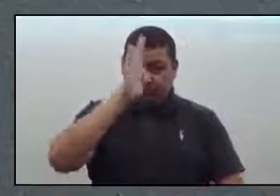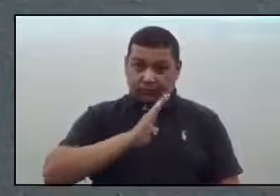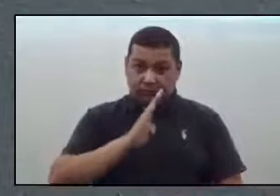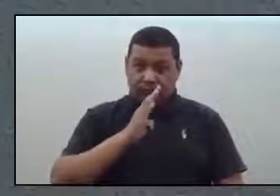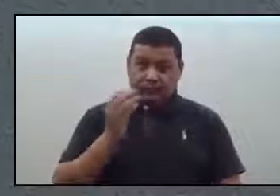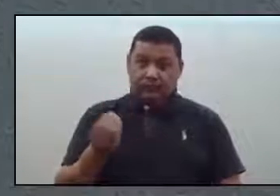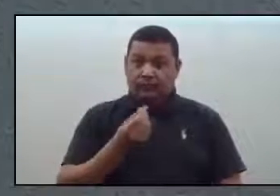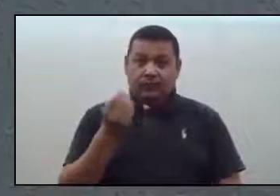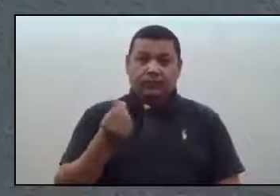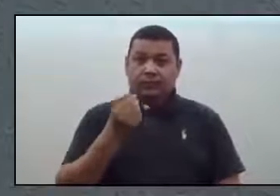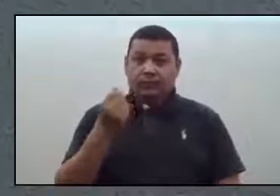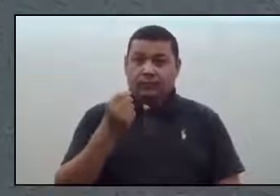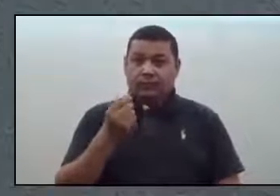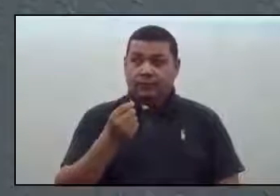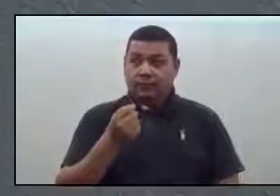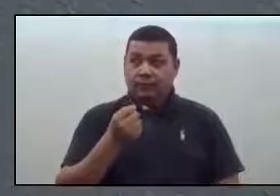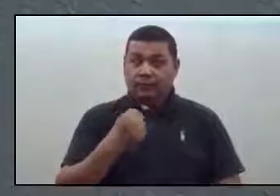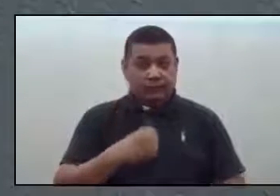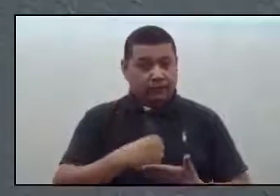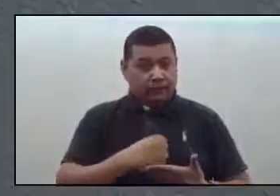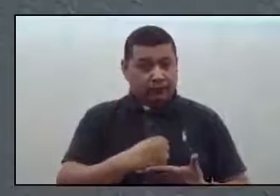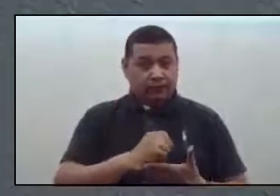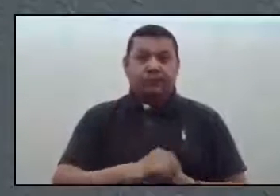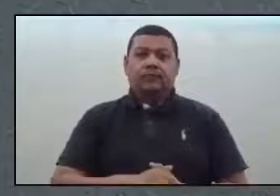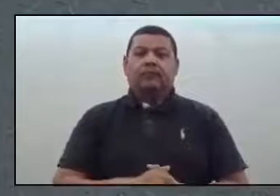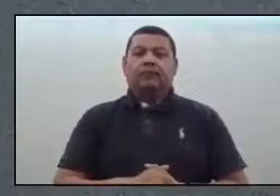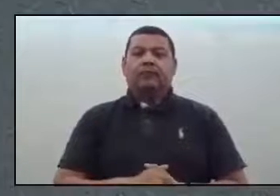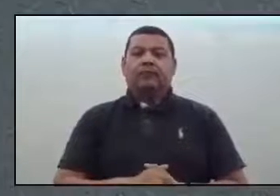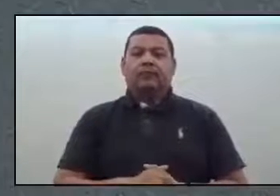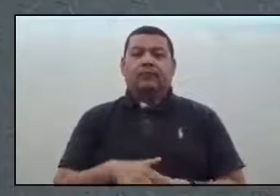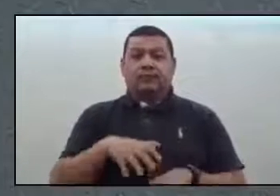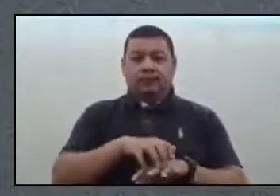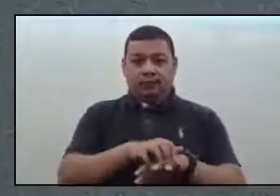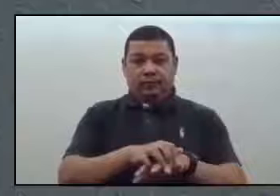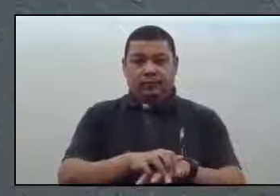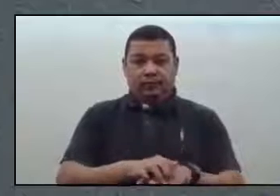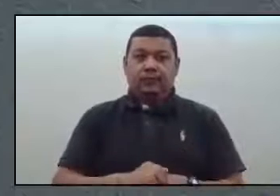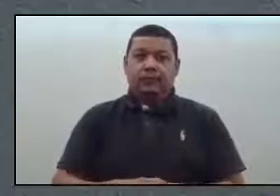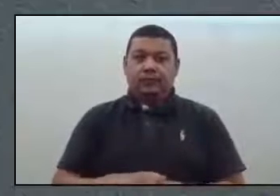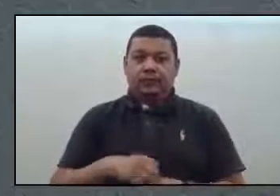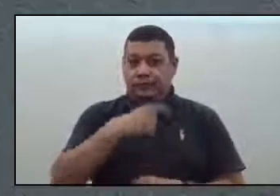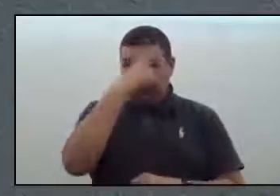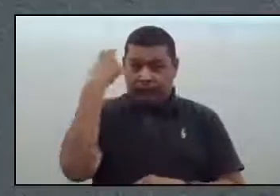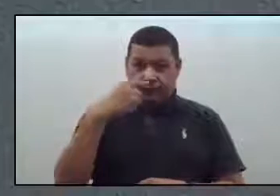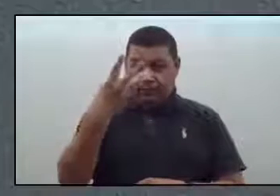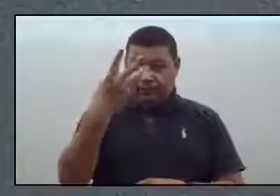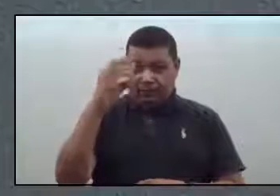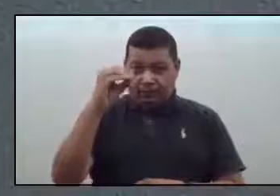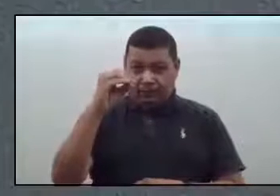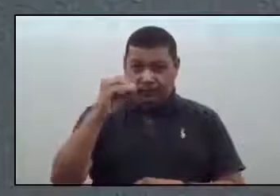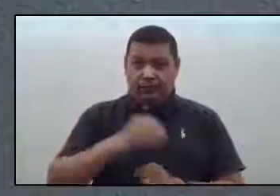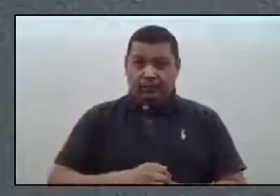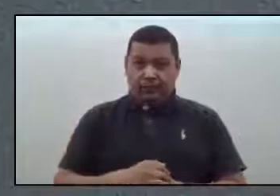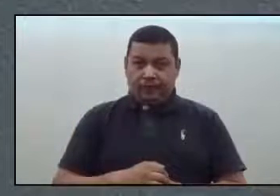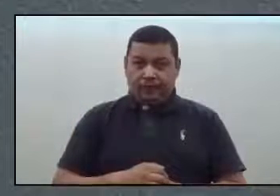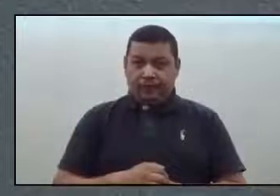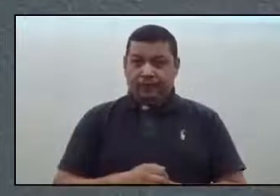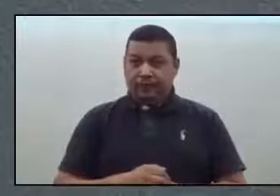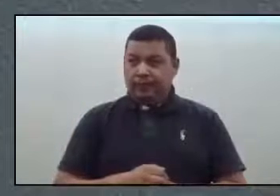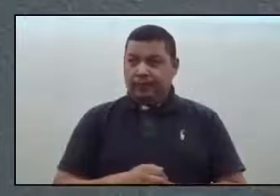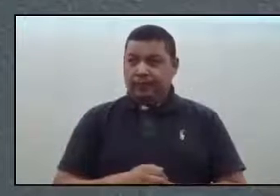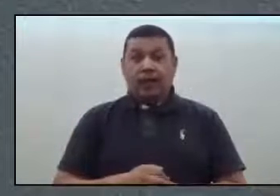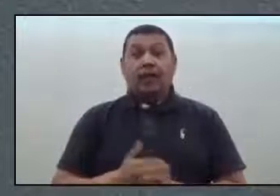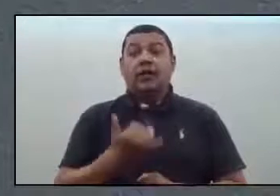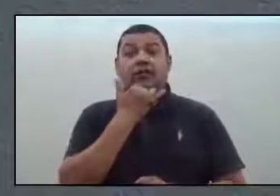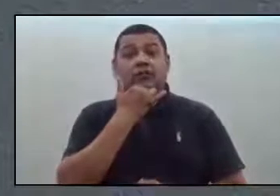atendimento turístico. Uma carga horária de 40 horas, as inscrições vão até 8 de novembro, lá no SENAC, ali na Avenida